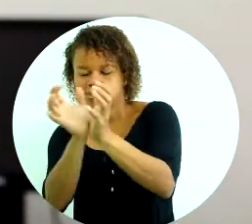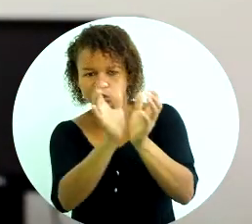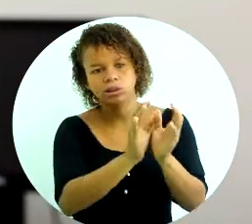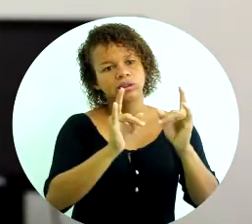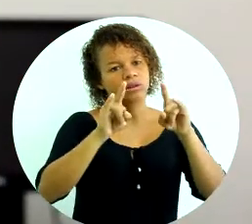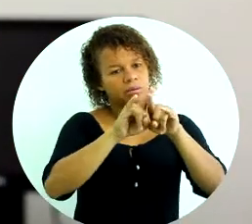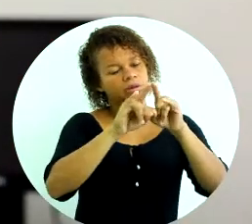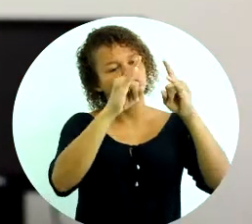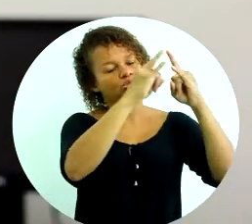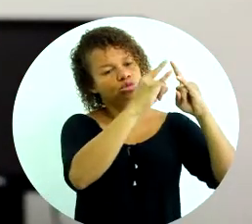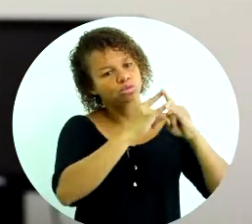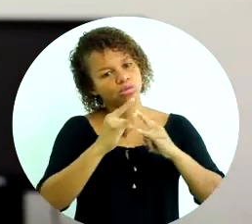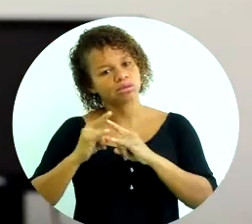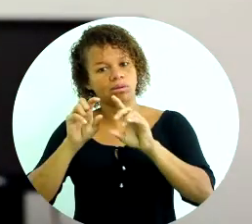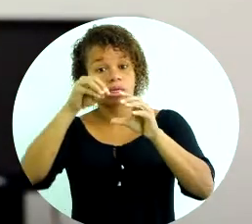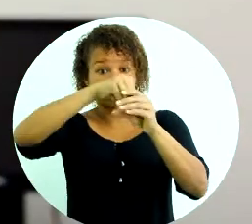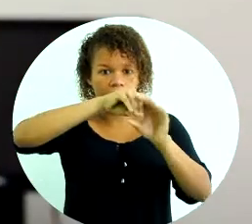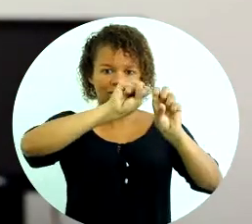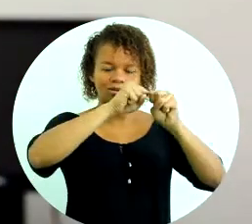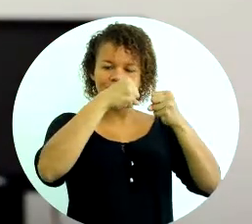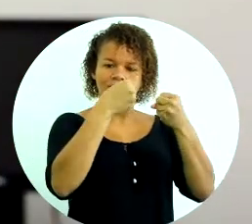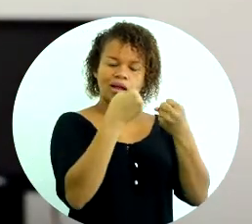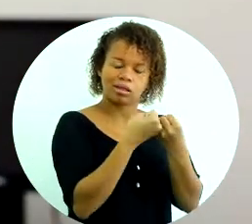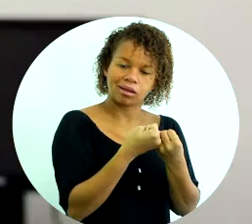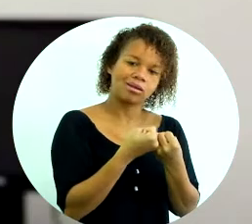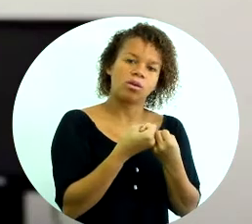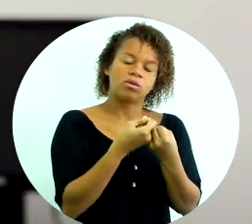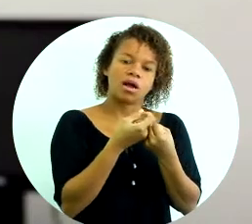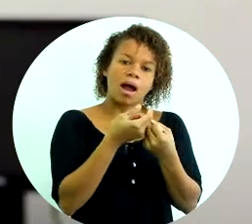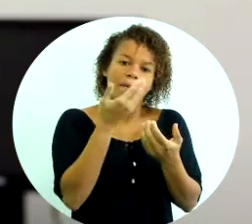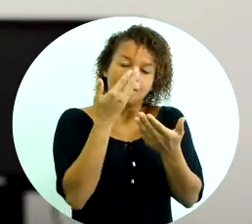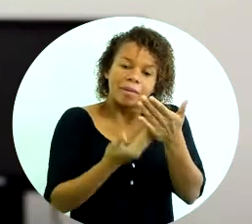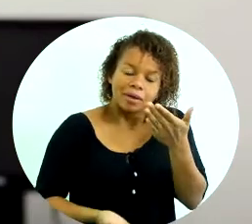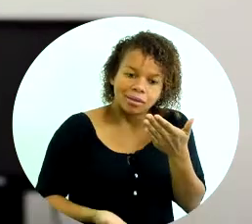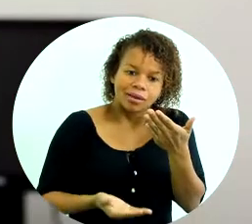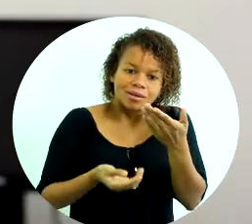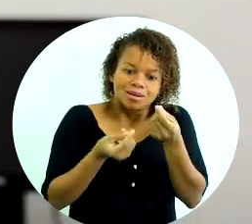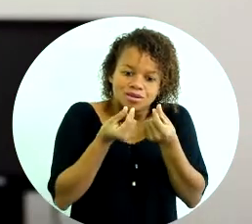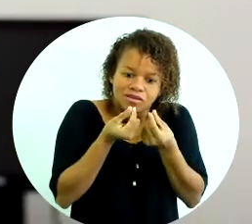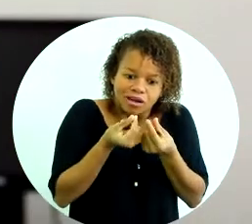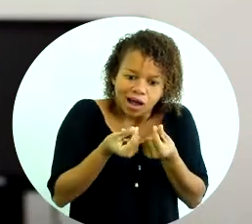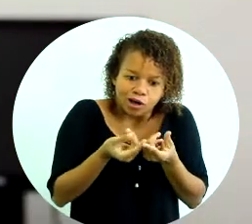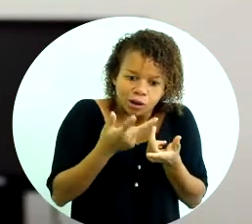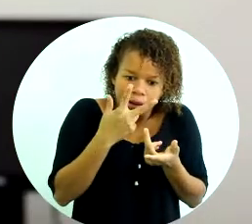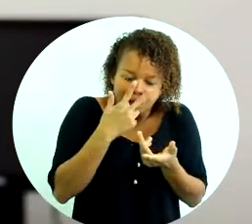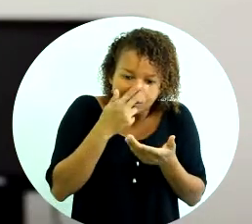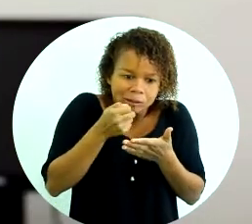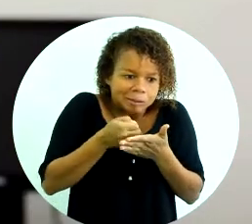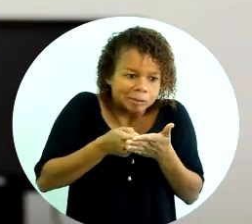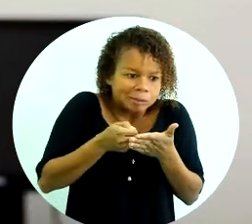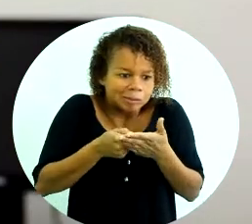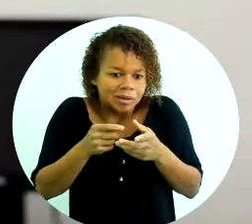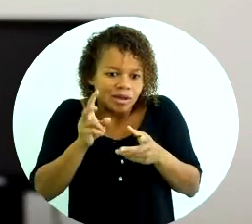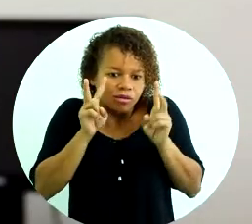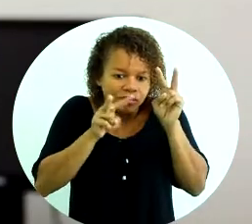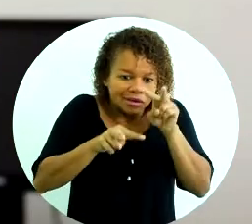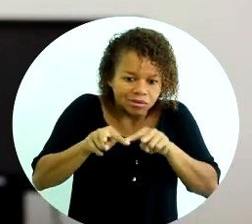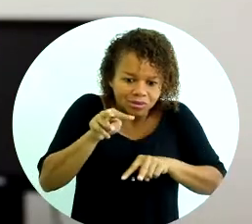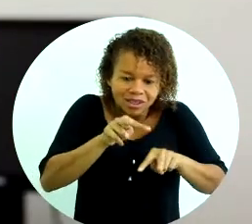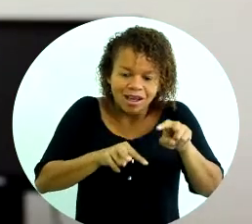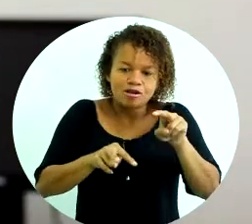grupo ou instituição na sociedade. A quebra desses valores gera um ato repressivo